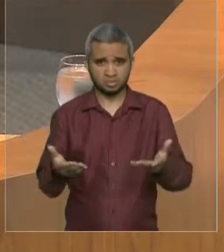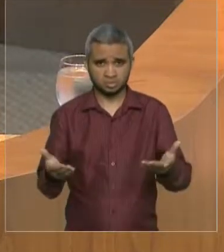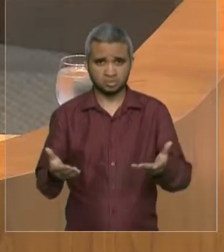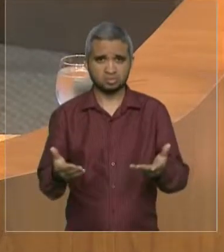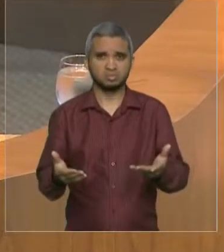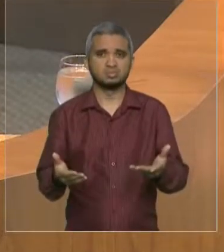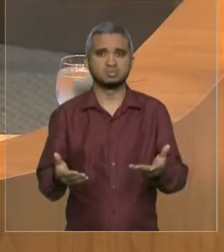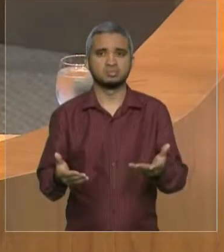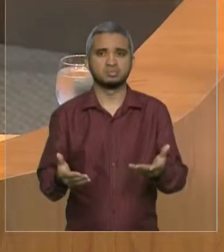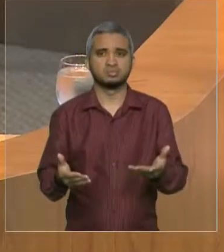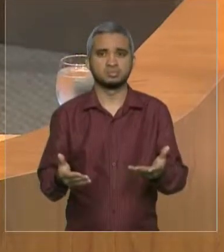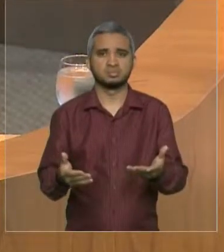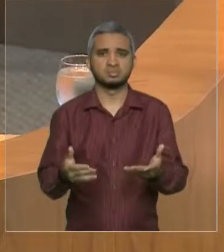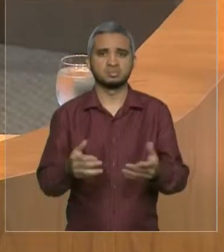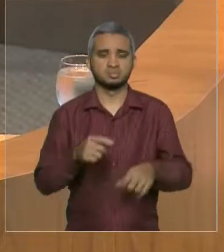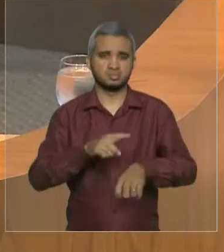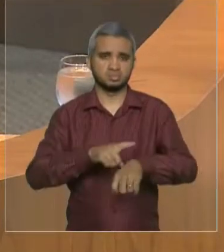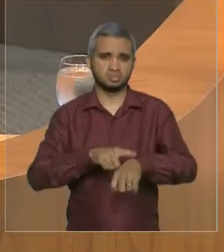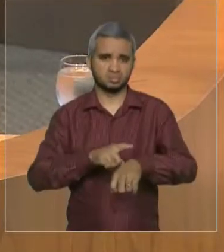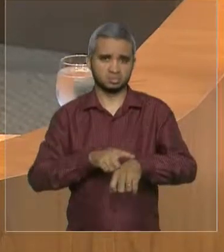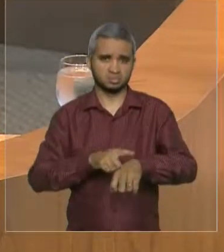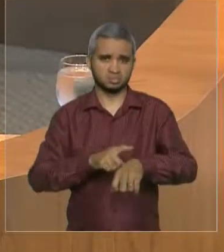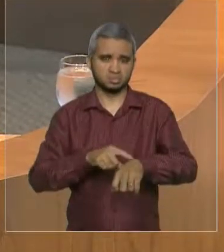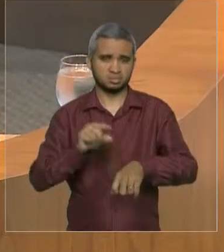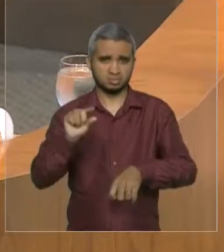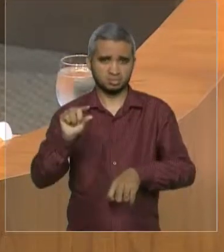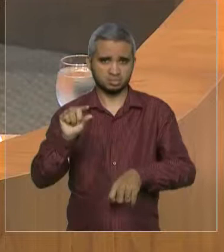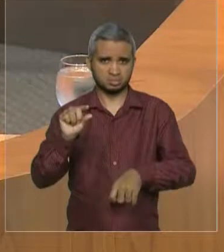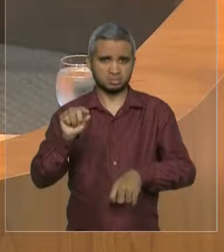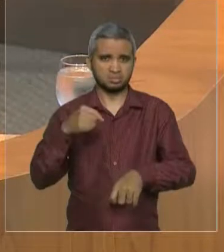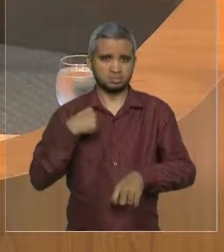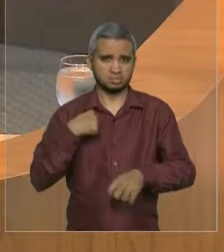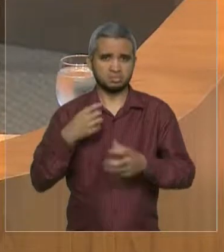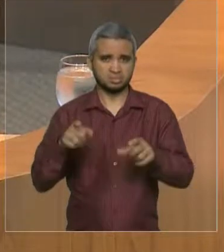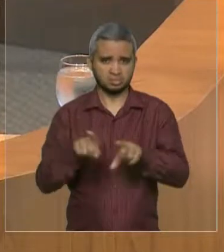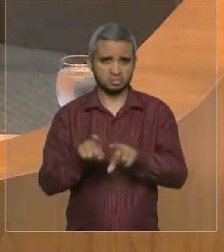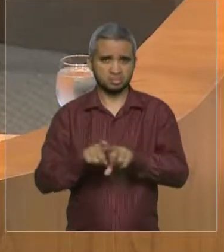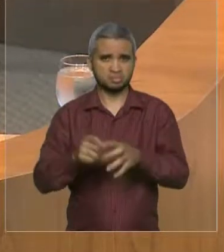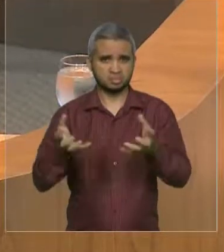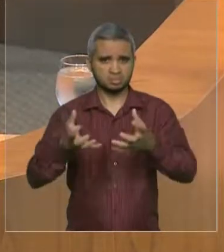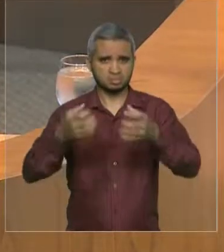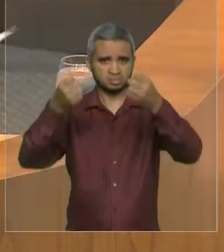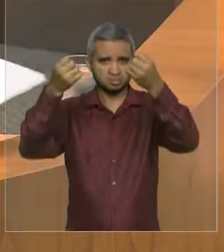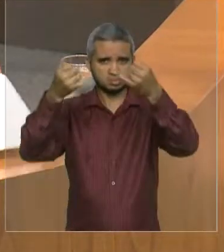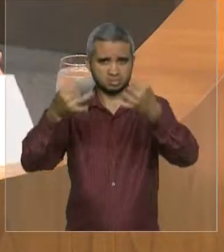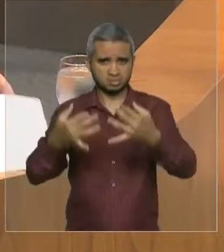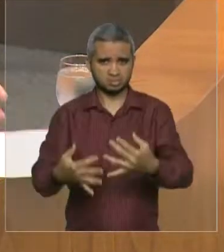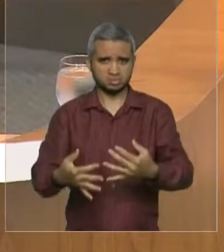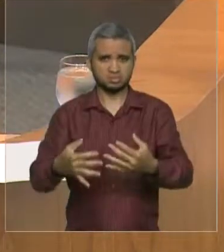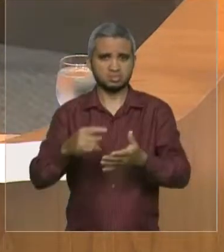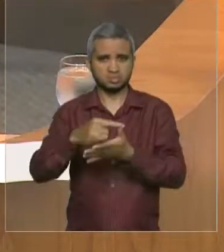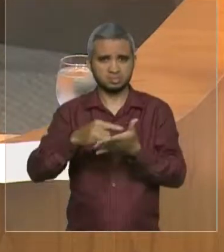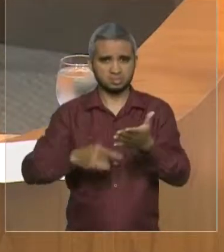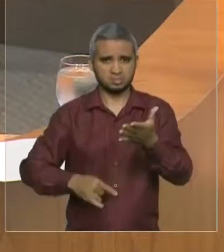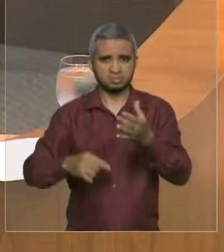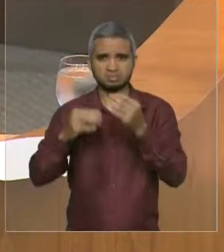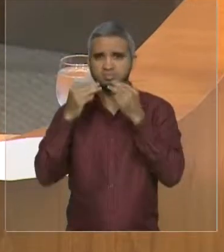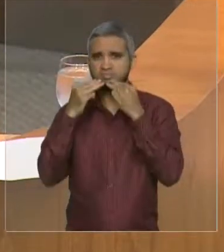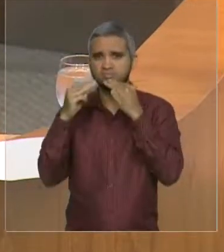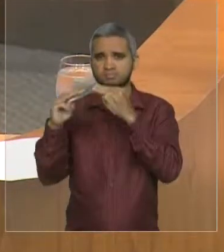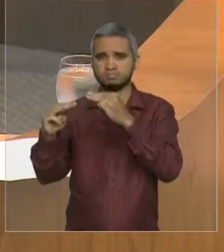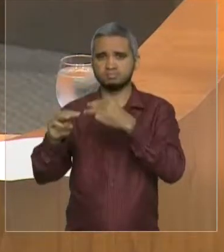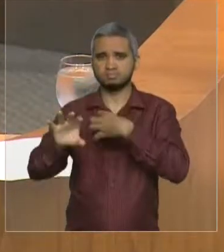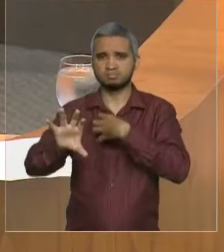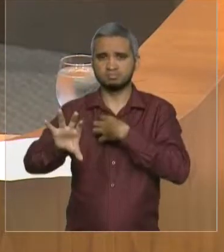na segunda pauta do pequeno expediente, eu quero tratar de uma nota de pesar que apresentamos hoje por conta